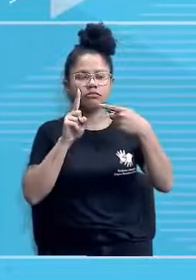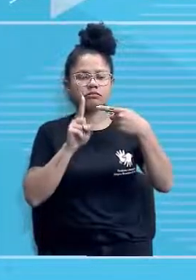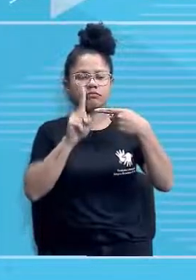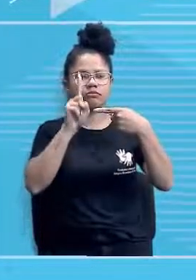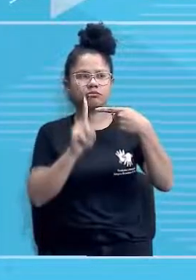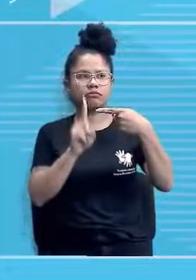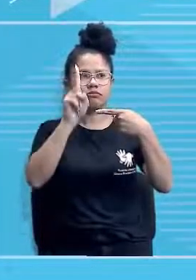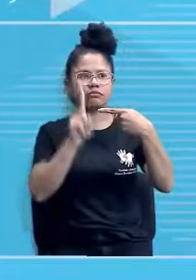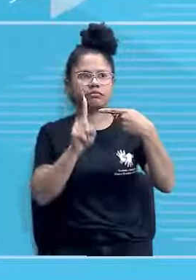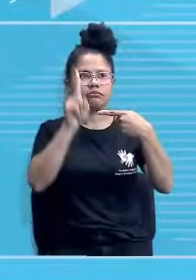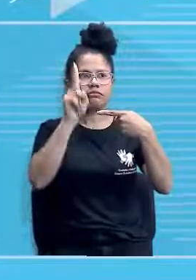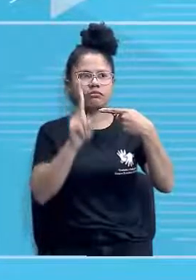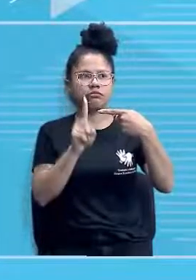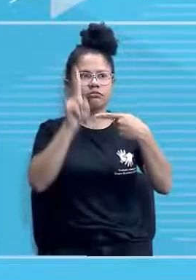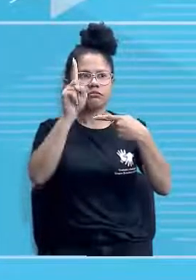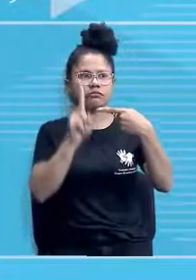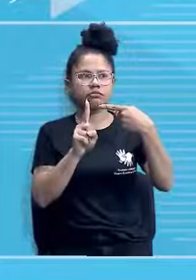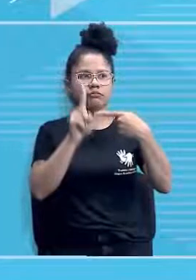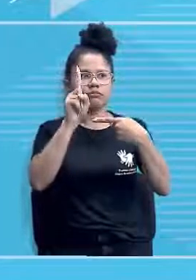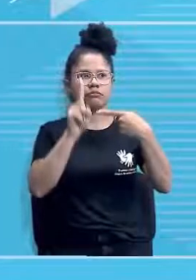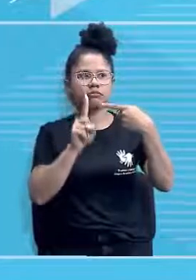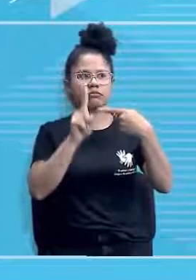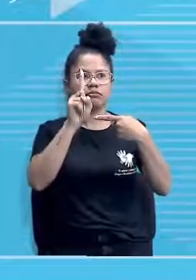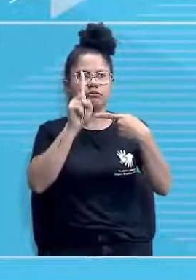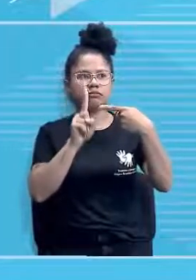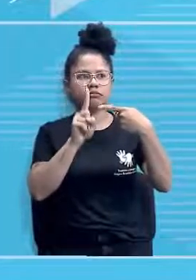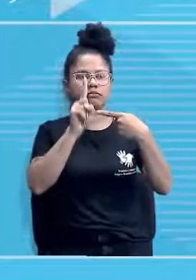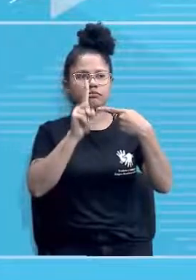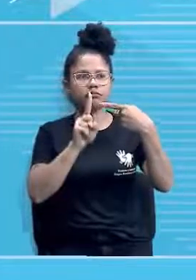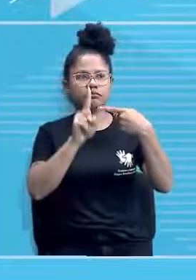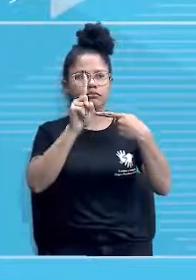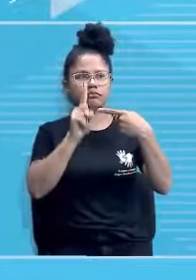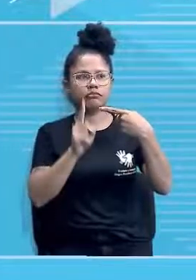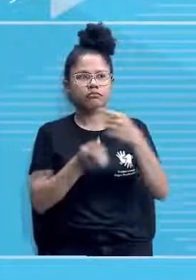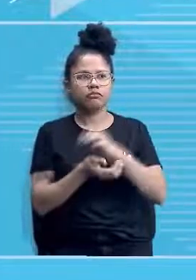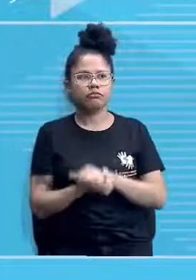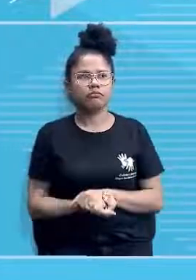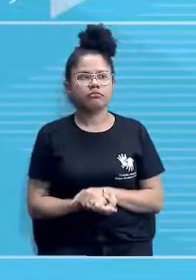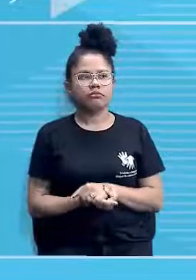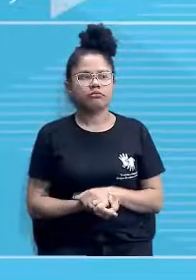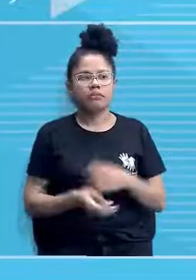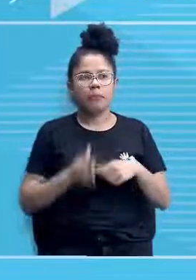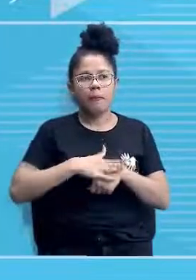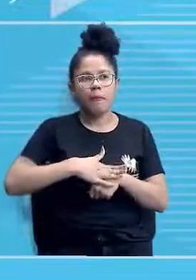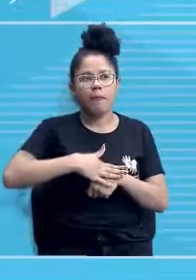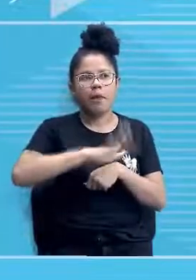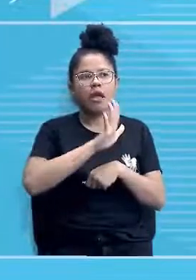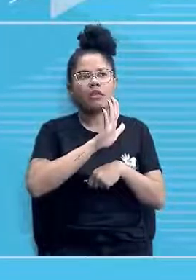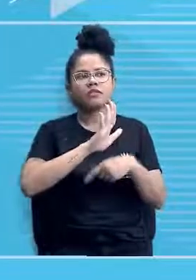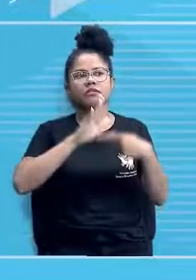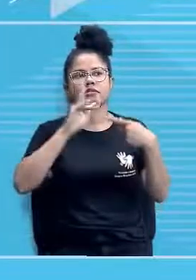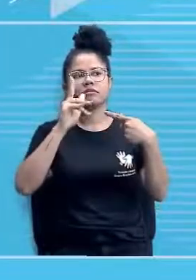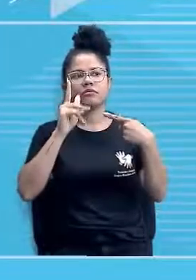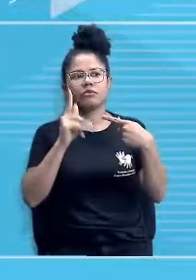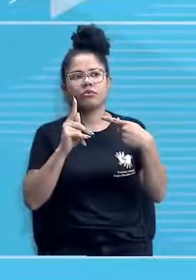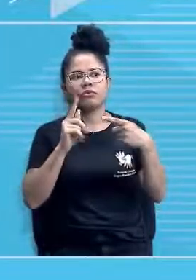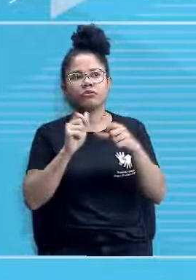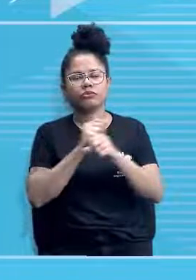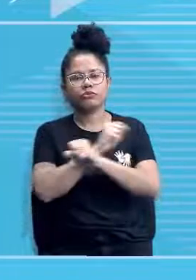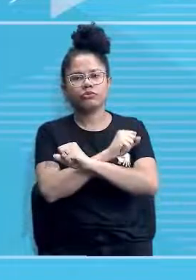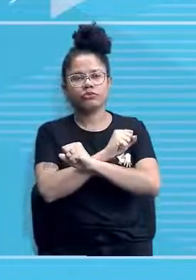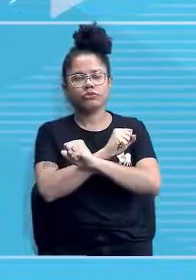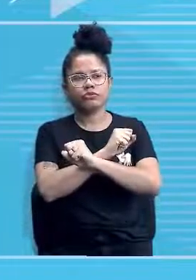cadeia principal o quanto maior for a cadeia principal maior será o ponto de fusão e